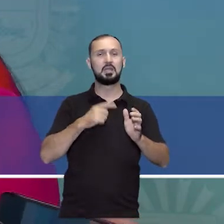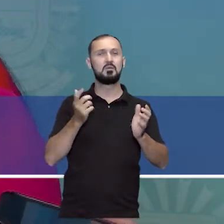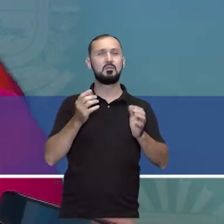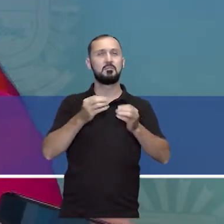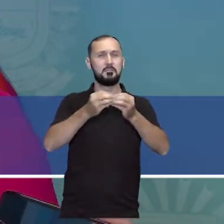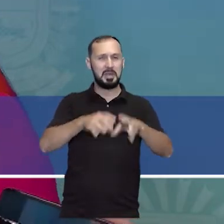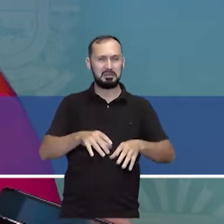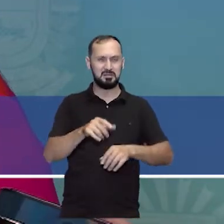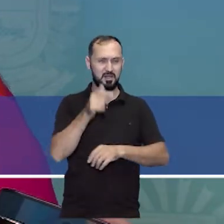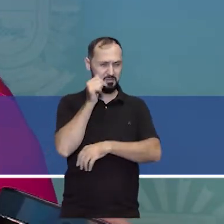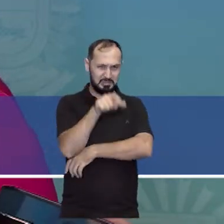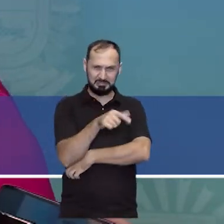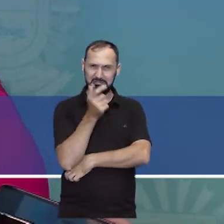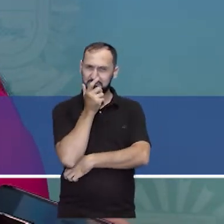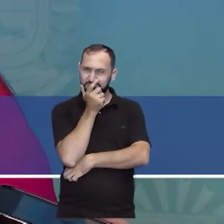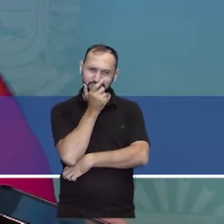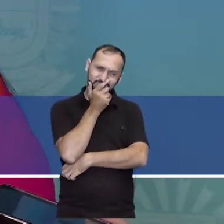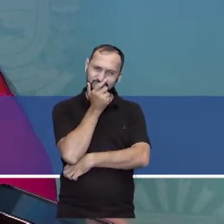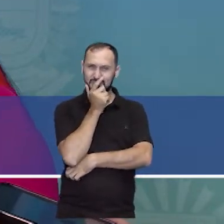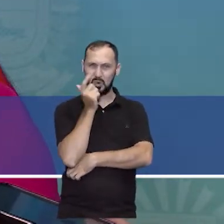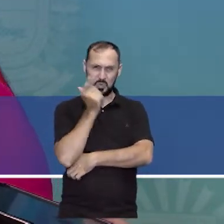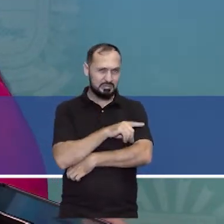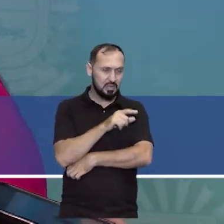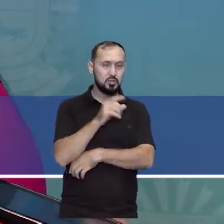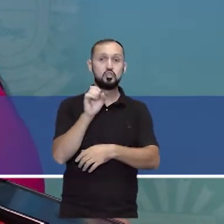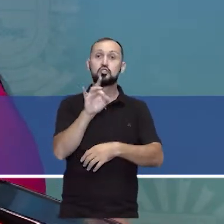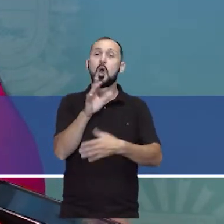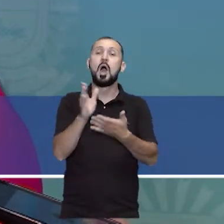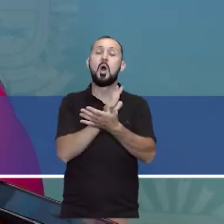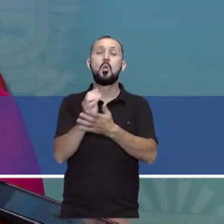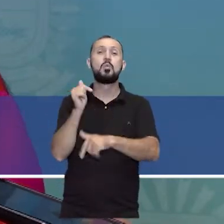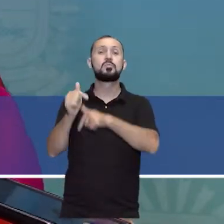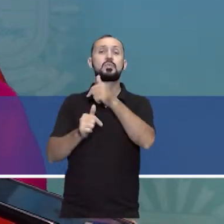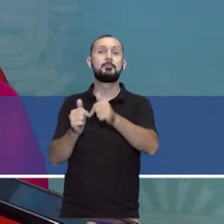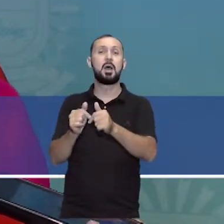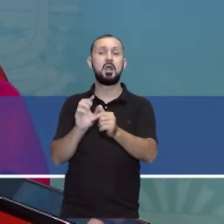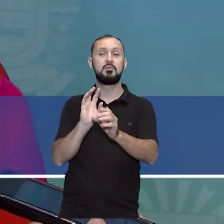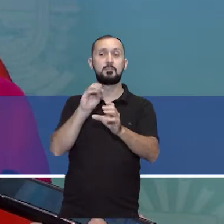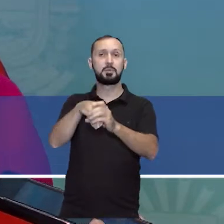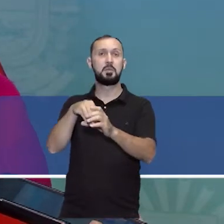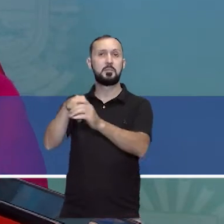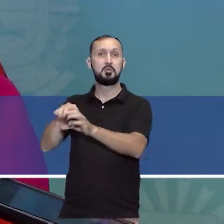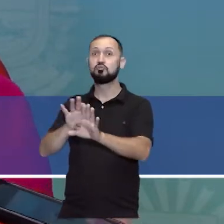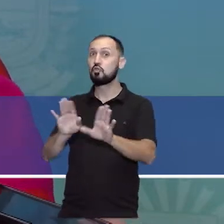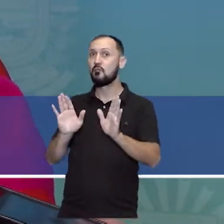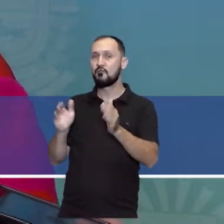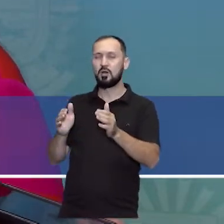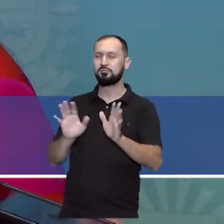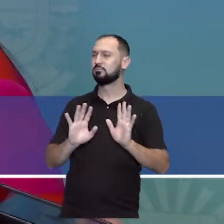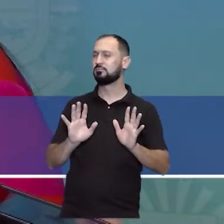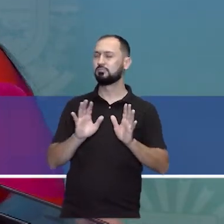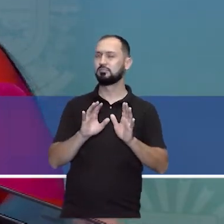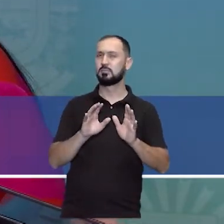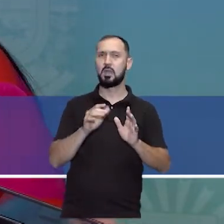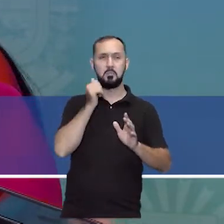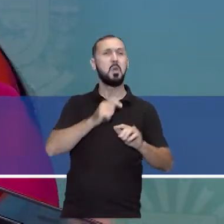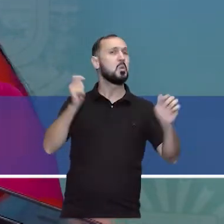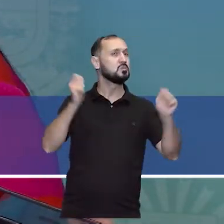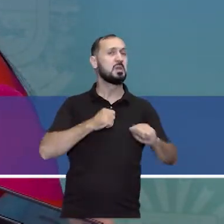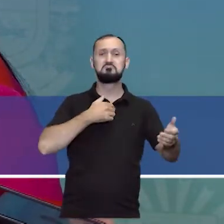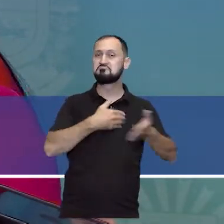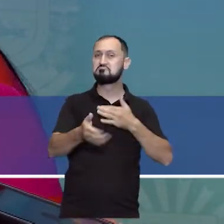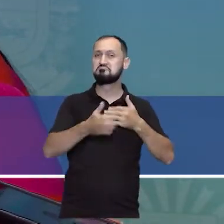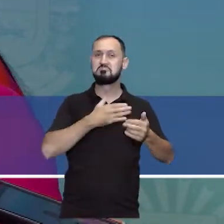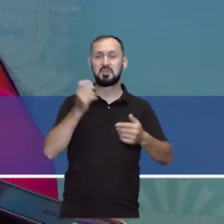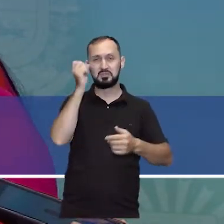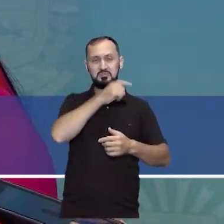xeque. Há um preconceito, né? Será que a mulher dá conta? Parece que a mulher só pode fazer determinados trabalhos, determinadas funções. E não, enquanto ela está